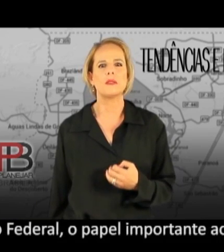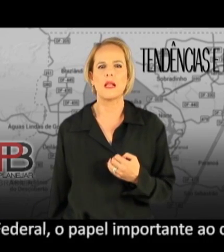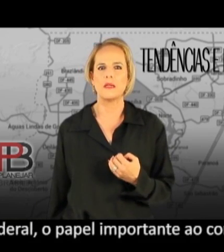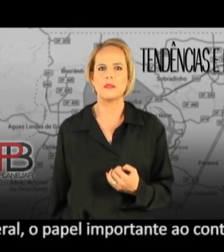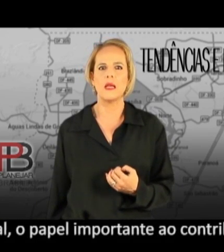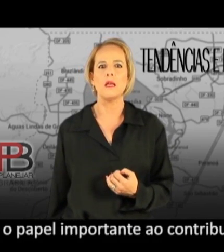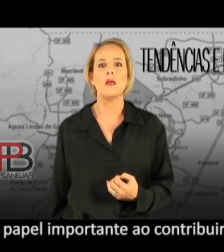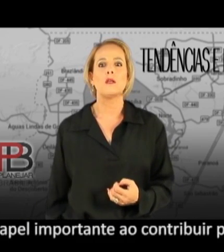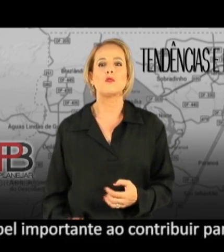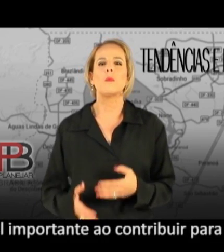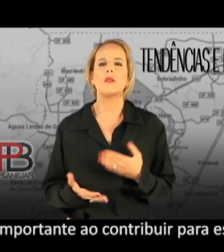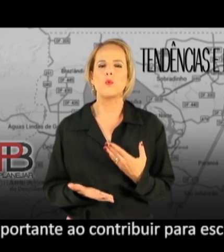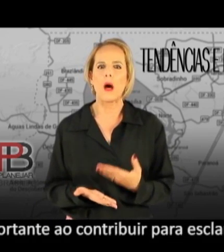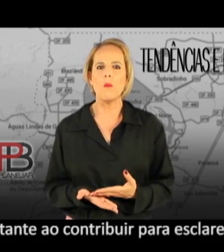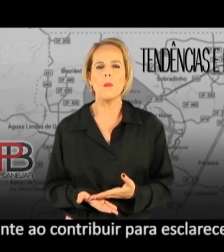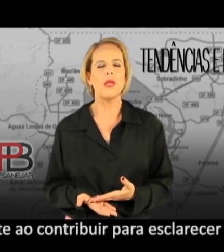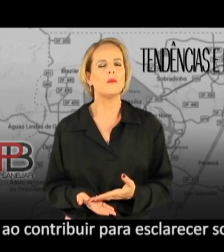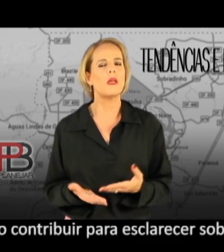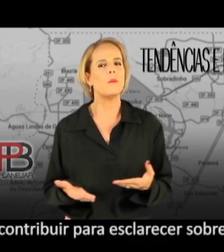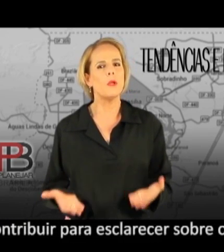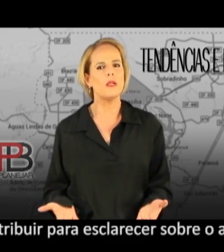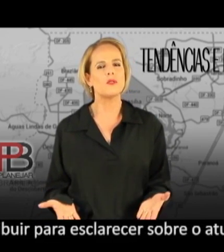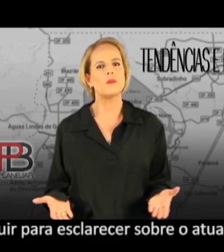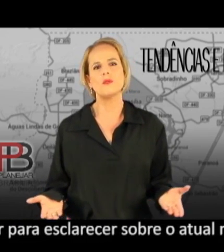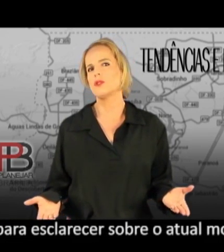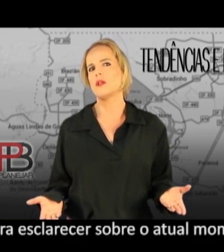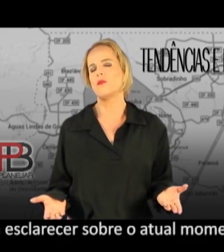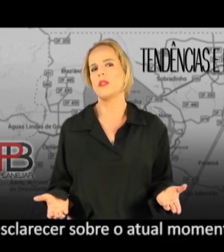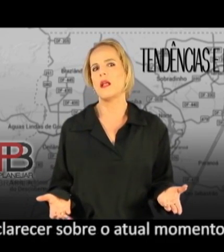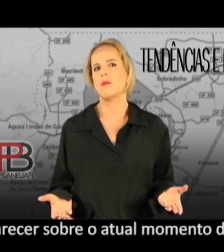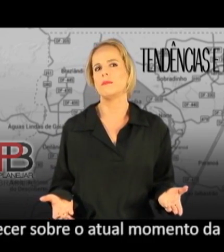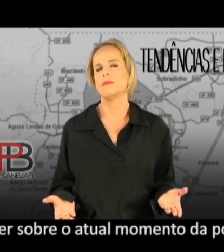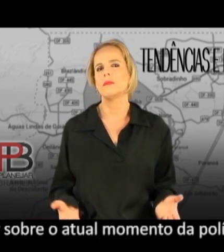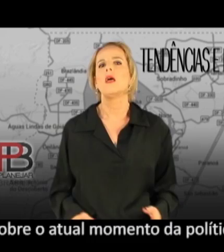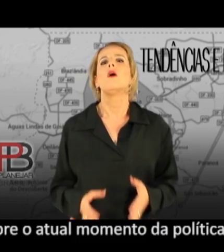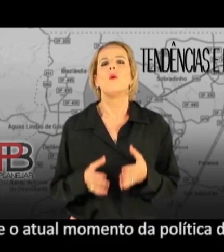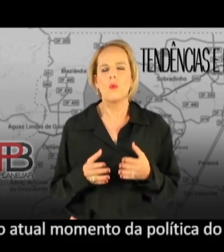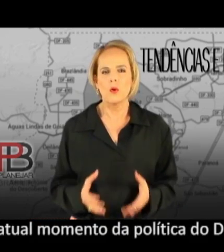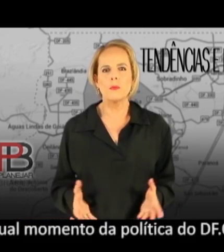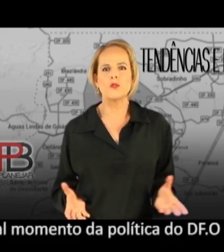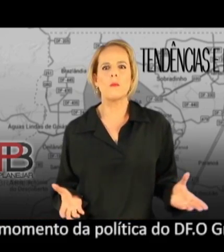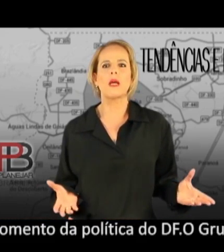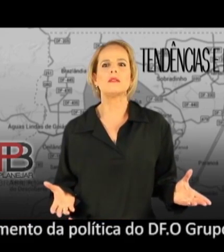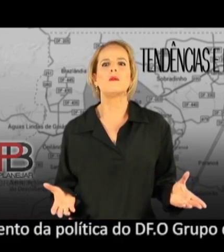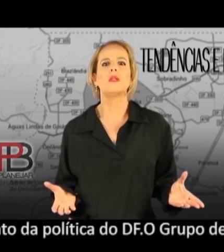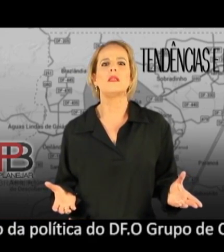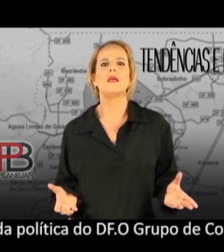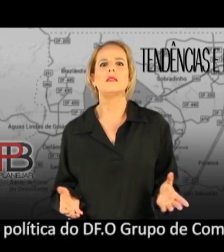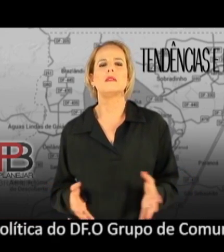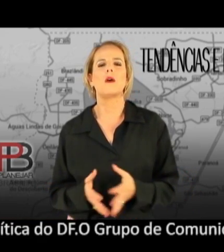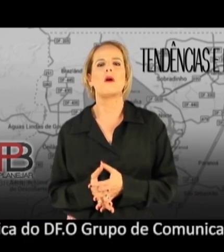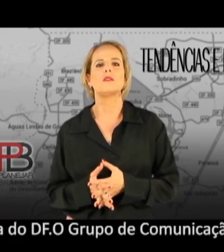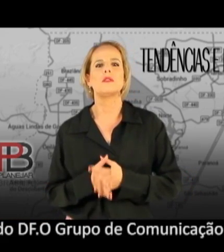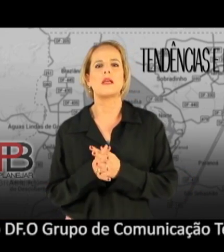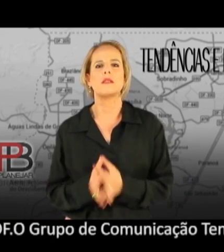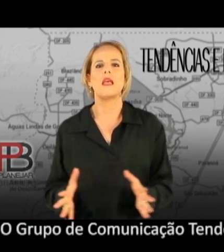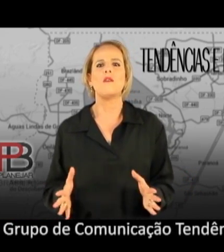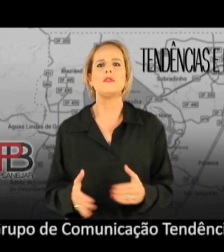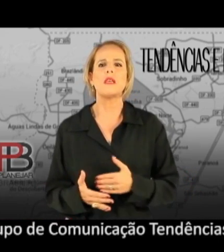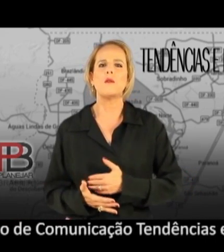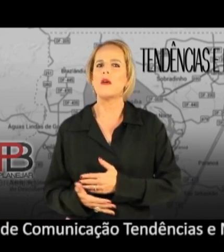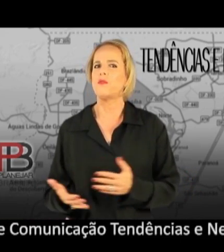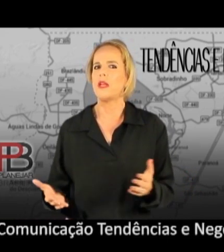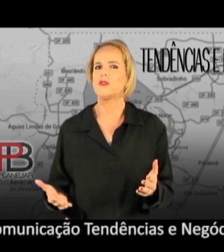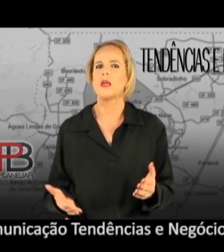contribuir para esclarecer sobre o atual momento da política do Distrito Federal. O Grupo de Comunicação Tendências e Negócios e a